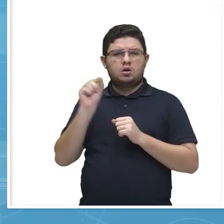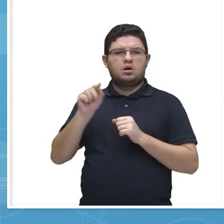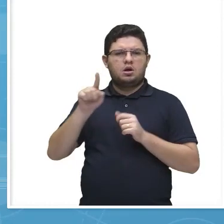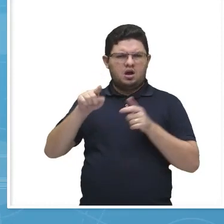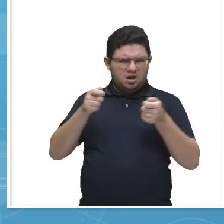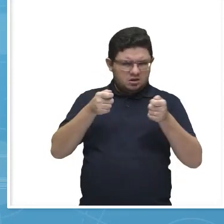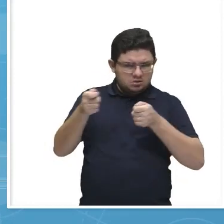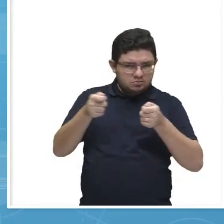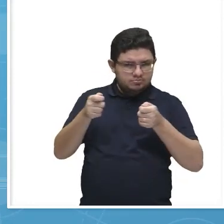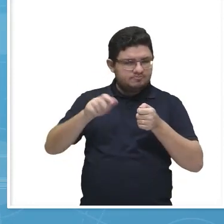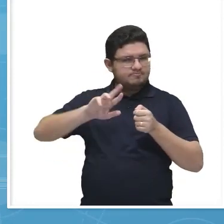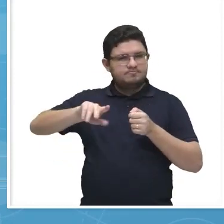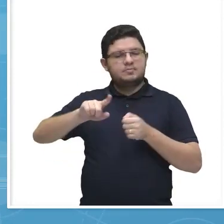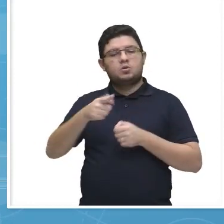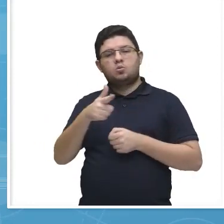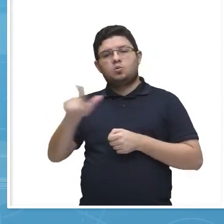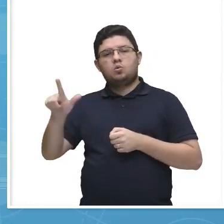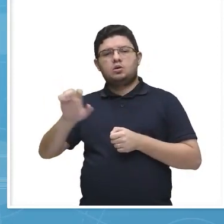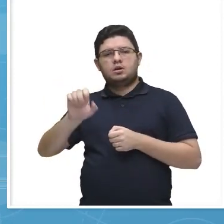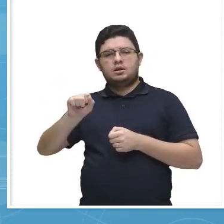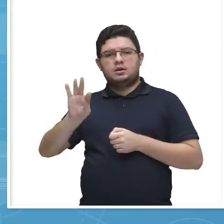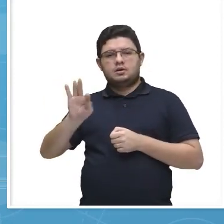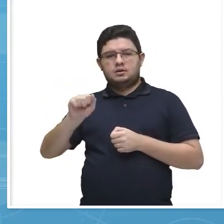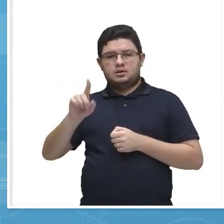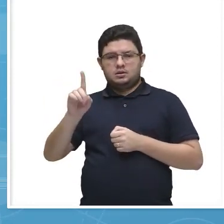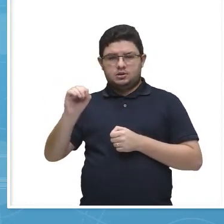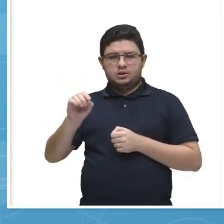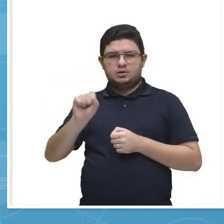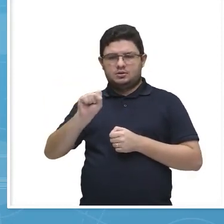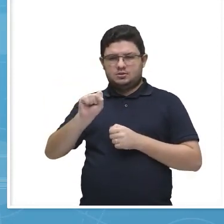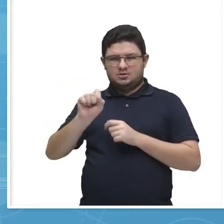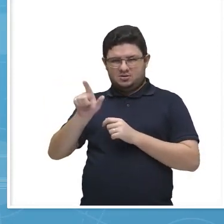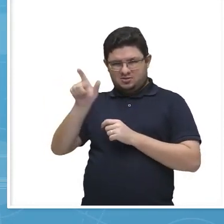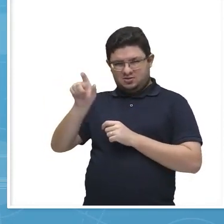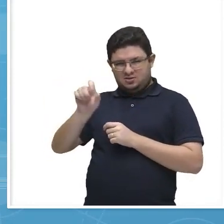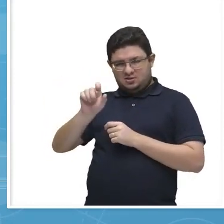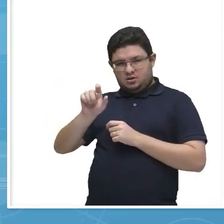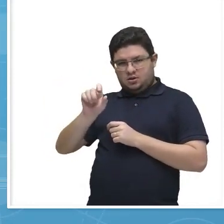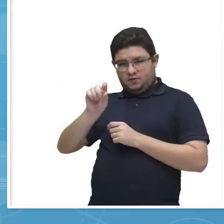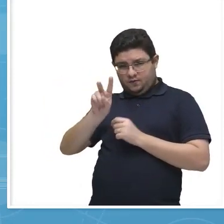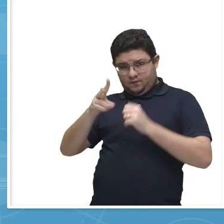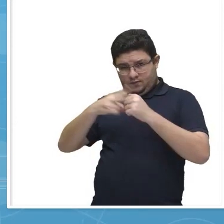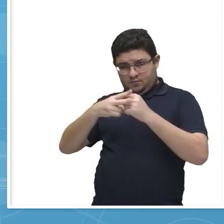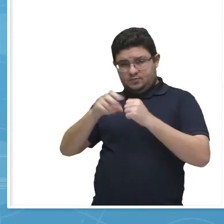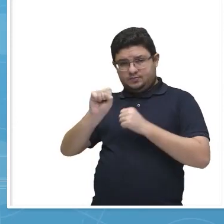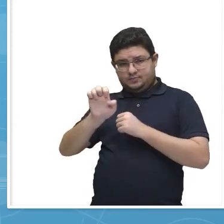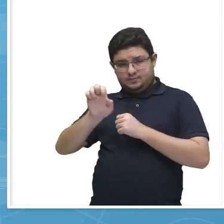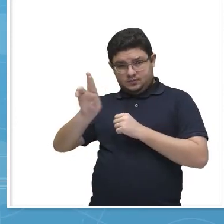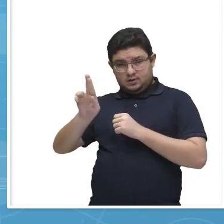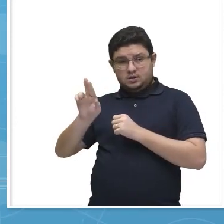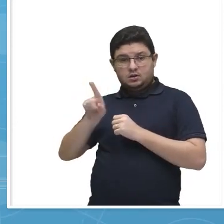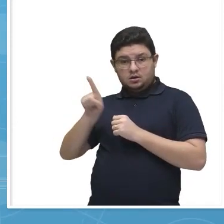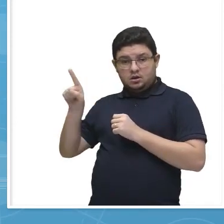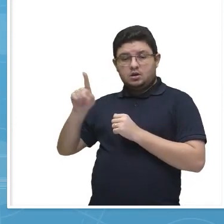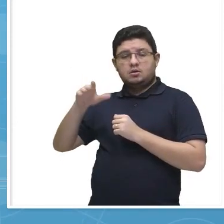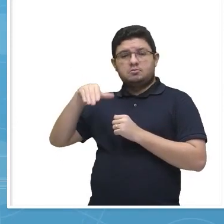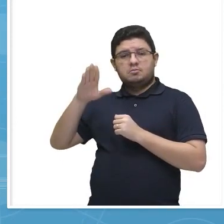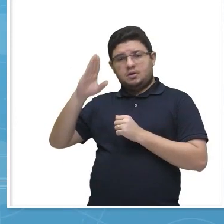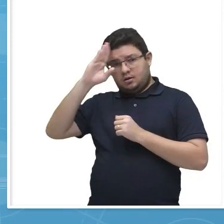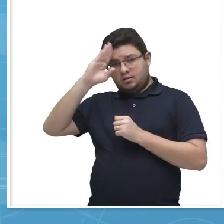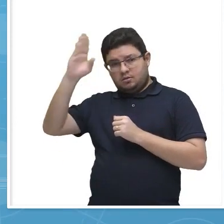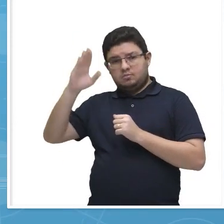um estado. Então, se ele está expressando um estado, qual é a palavra mais importante aqui? É demais. Demais